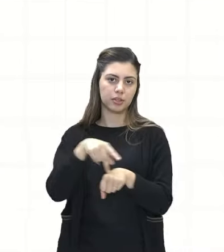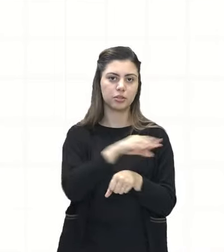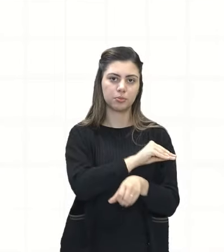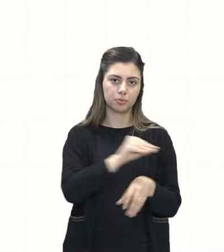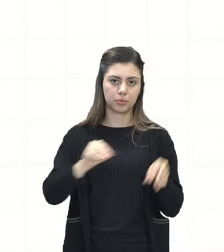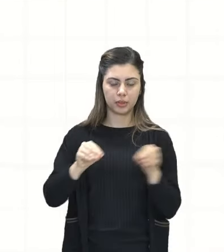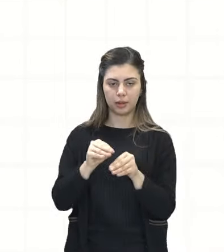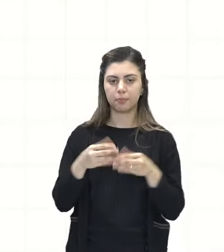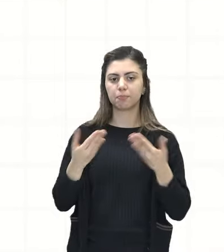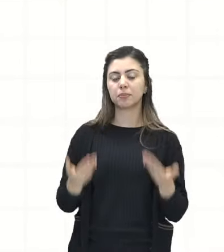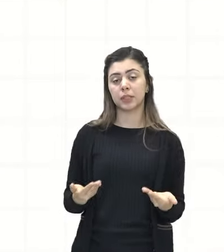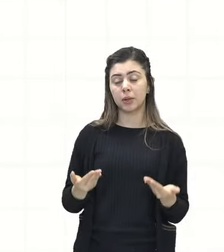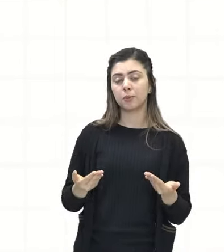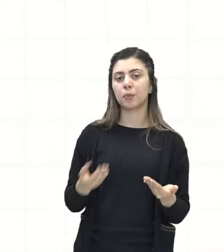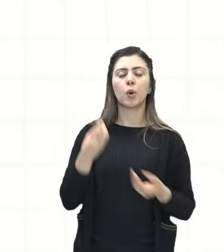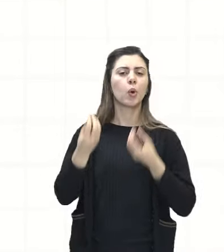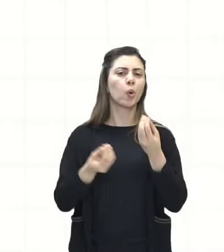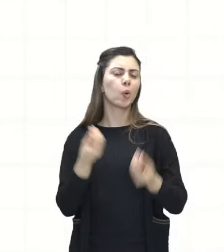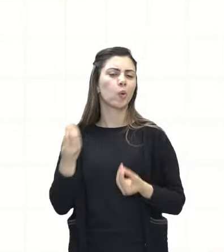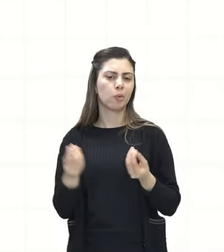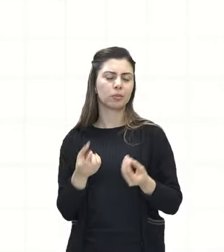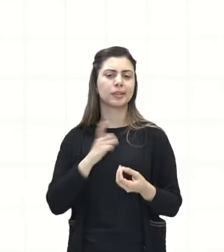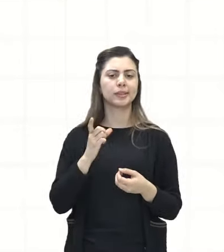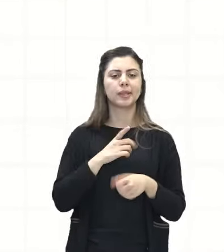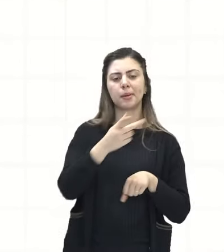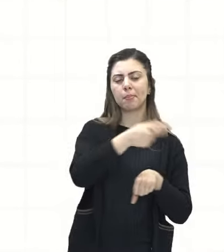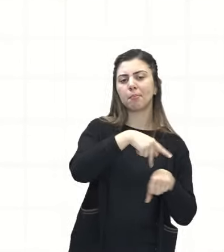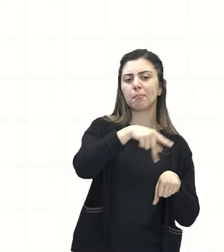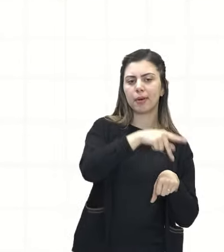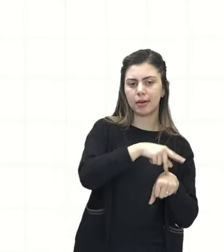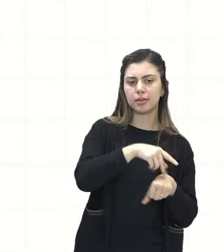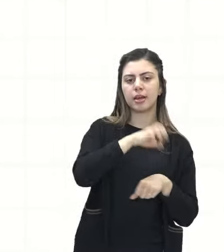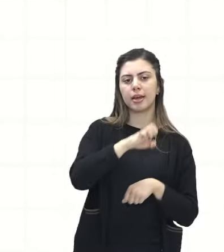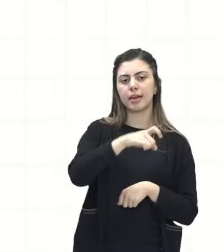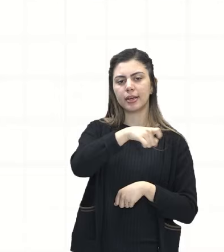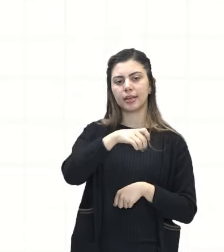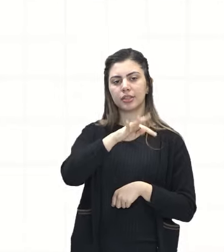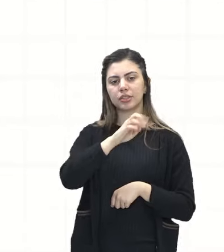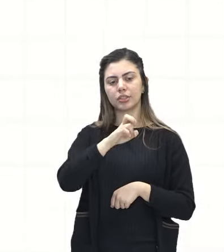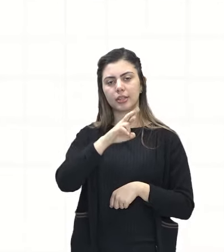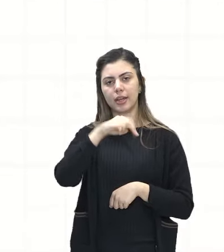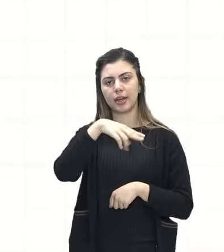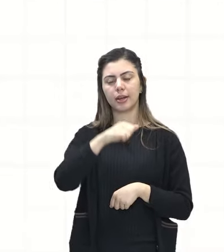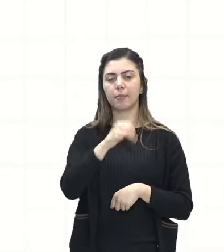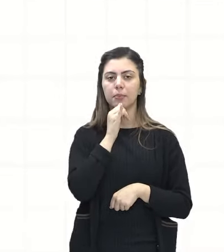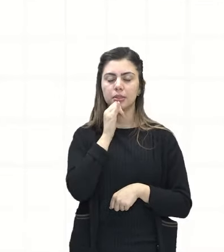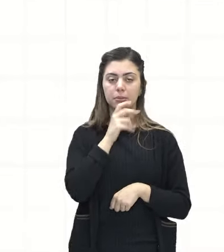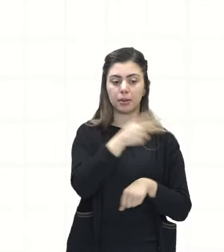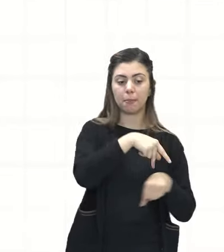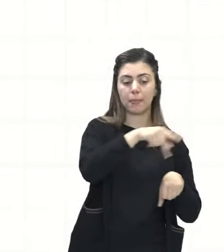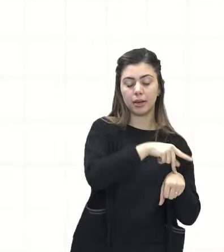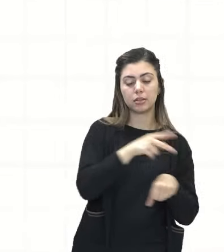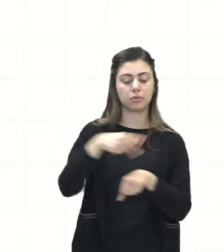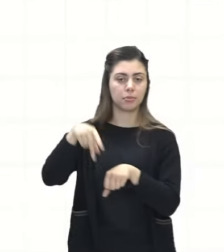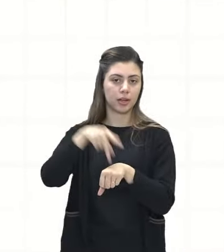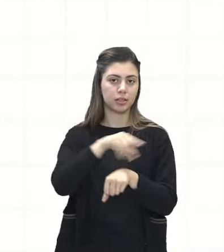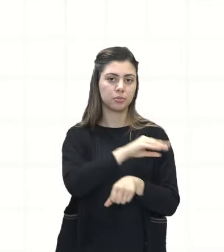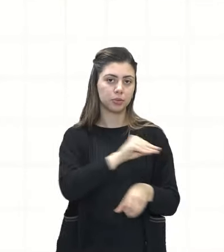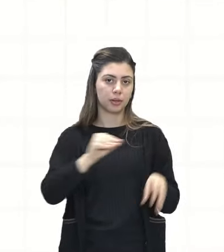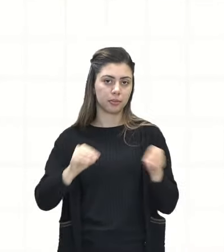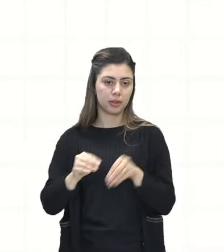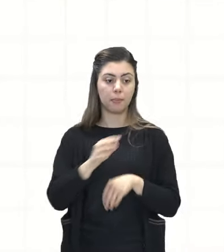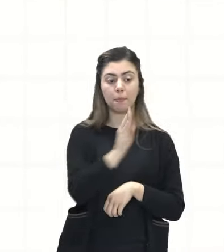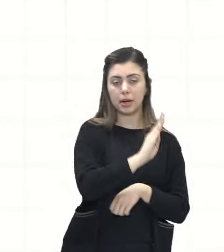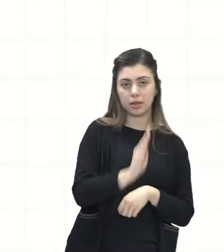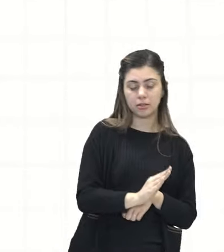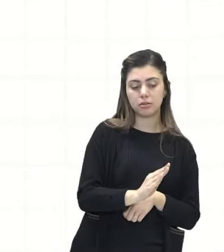bem quando é que a gente tem a migração externa quando você sai de um país e vai para o outro eu deixei o Brasil e fui para